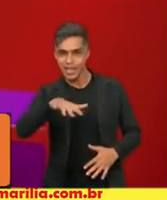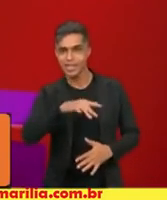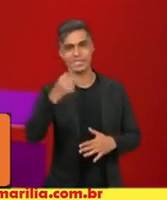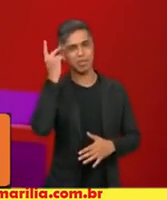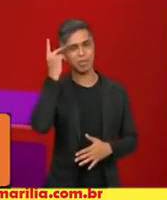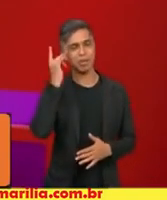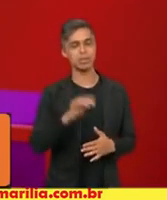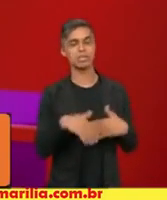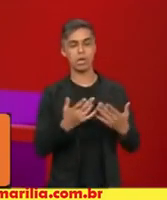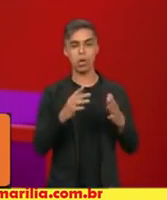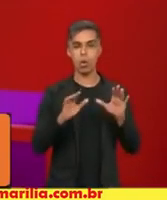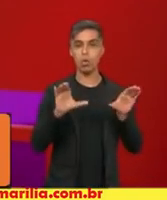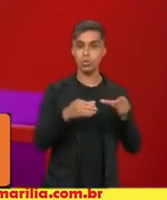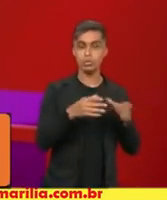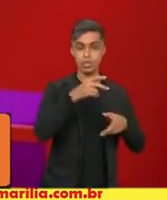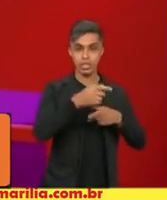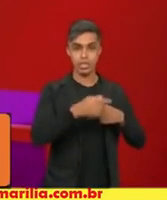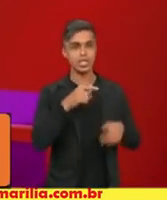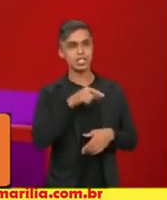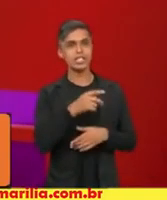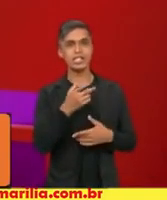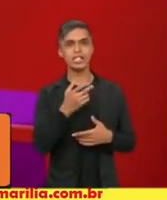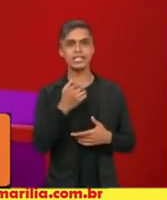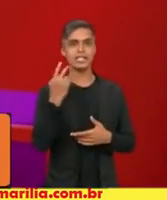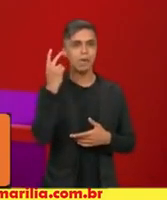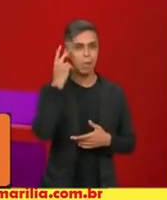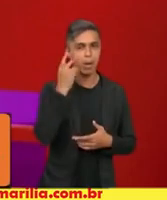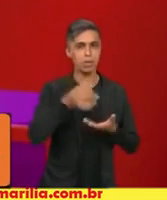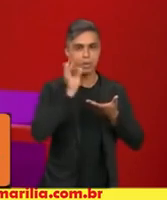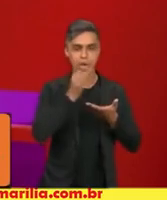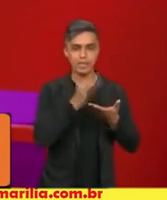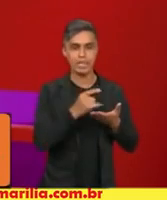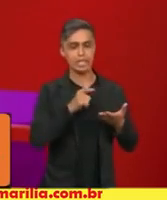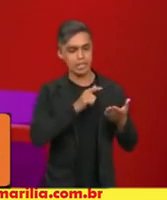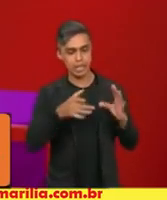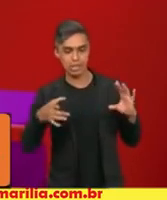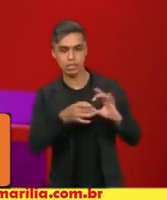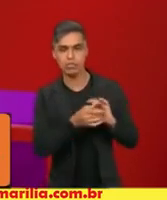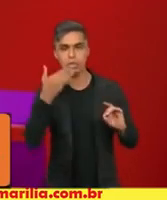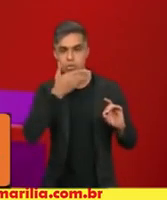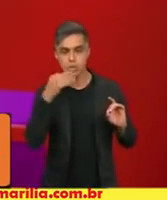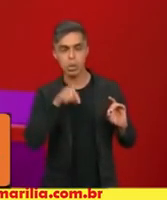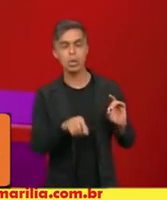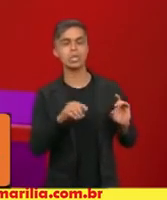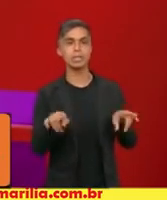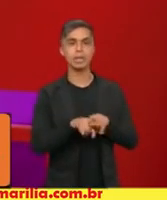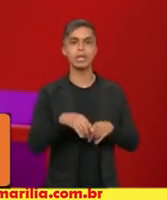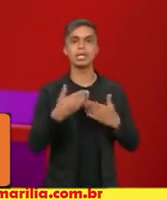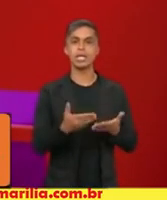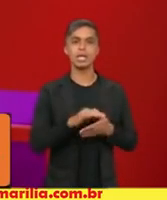esses cafeicultores de São Paulo, cuja fortuna vem do açúcar paulista, esses cafeicultores se